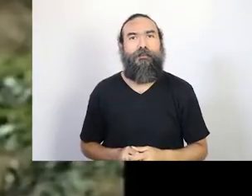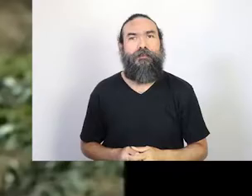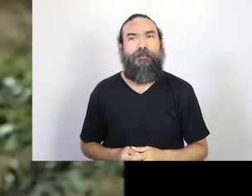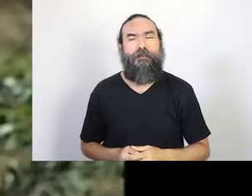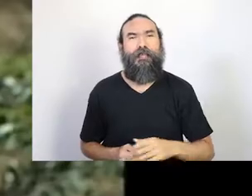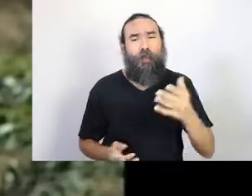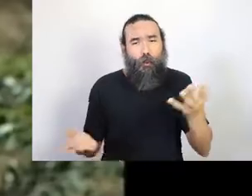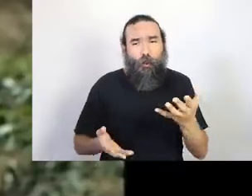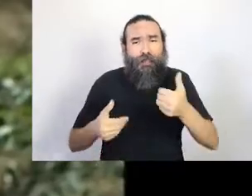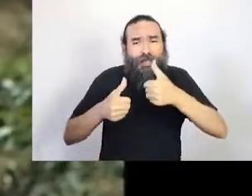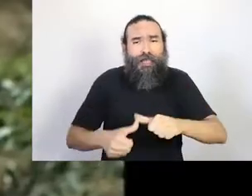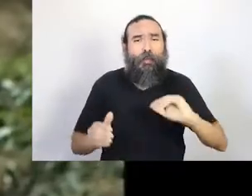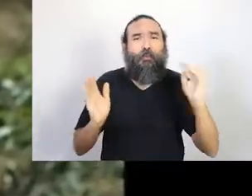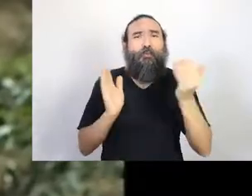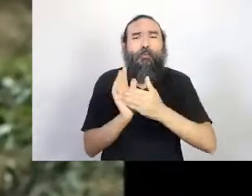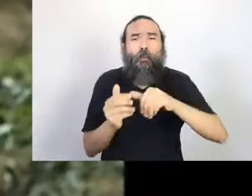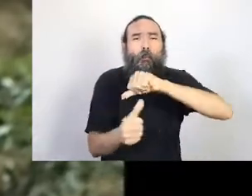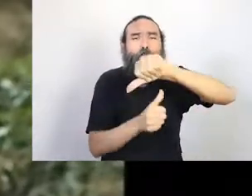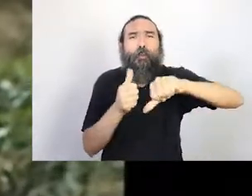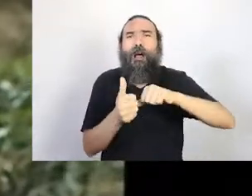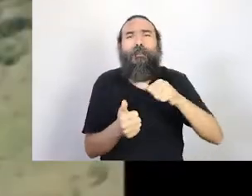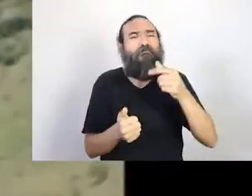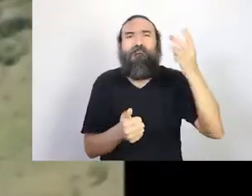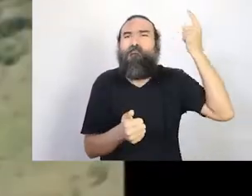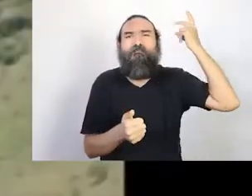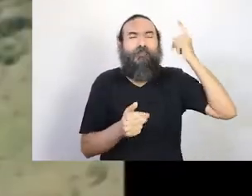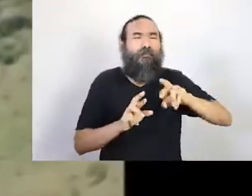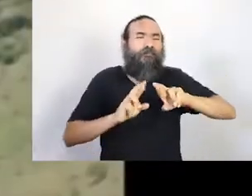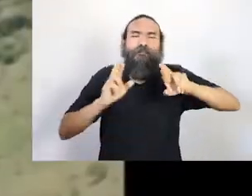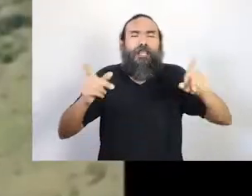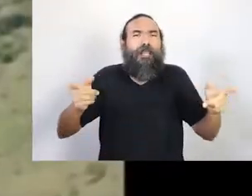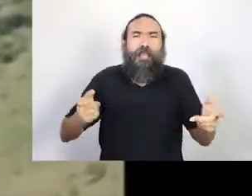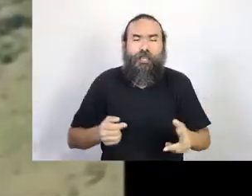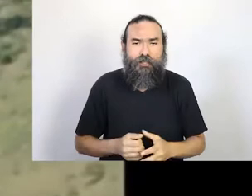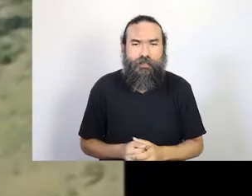Está tudo mudado, parece como antigamente.